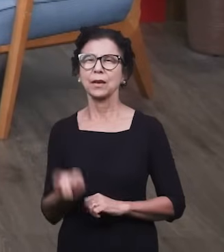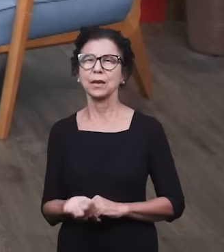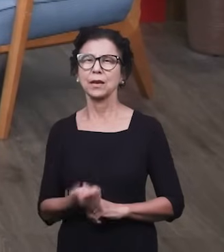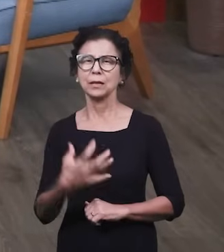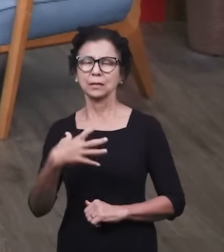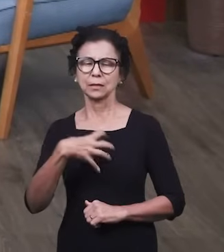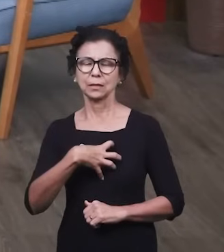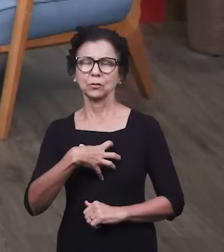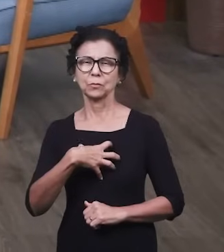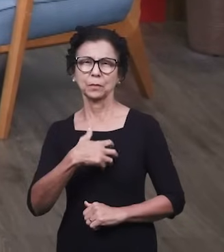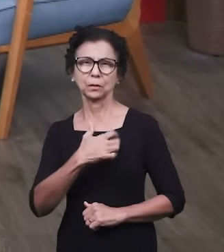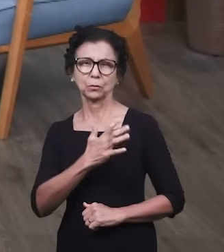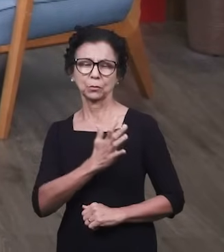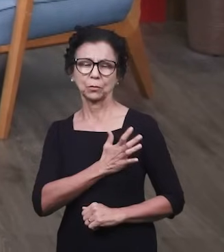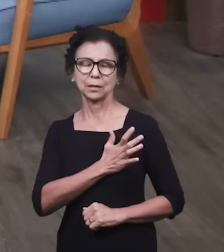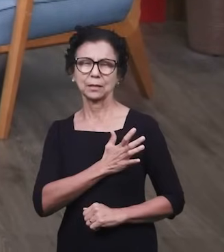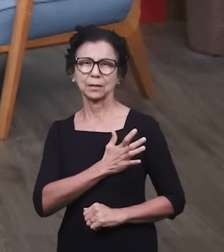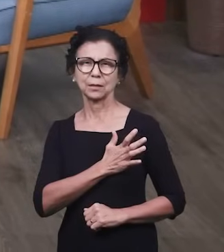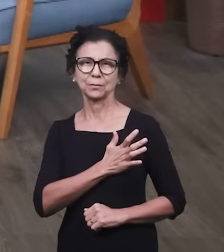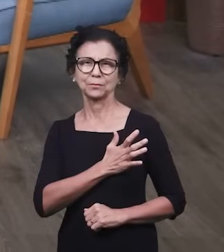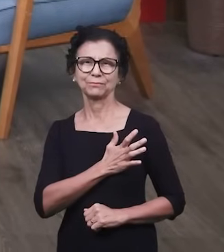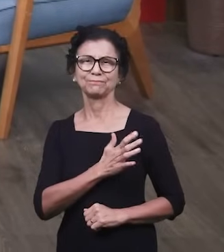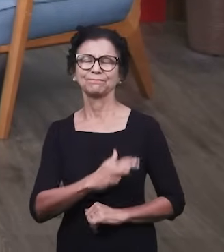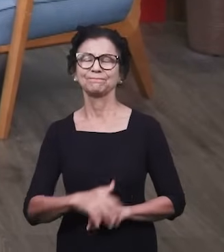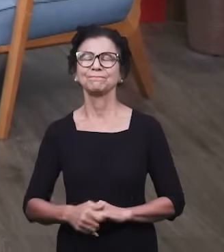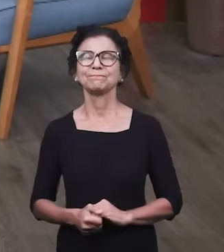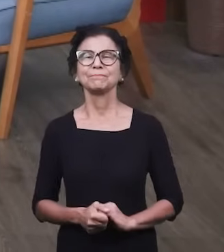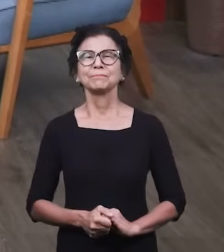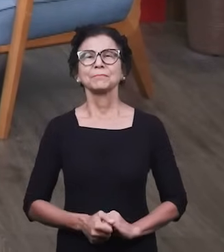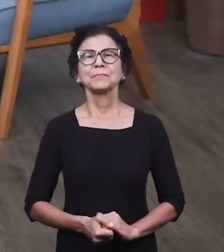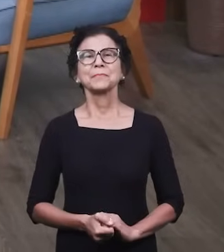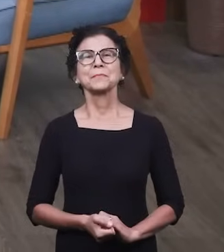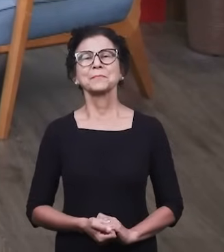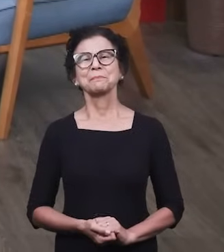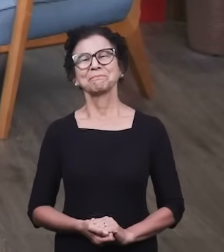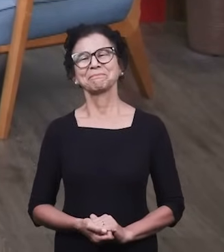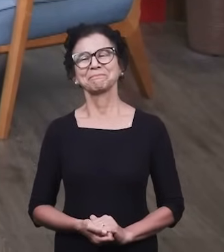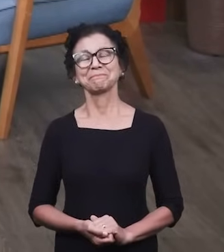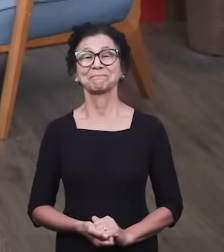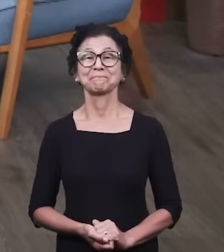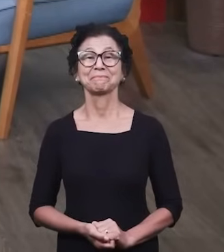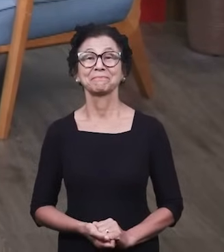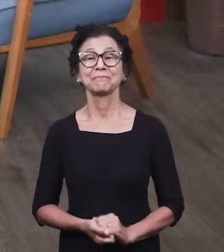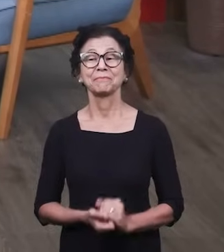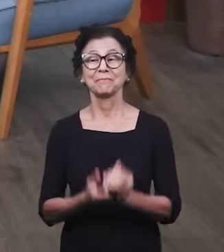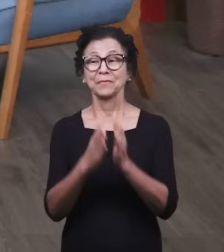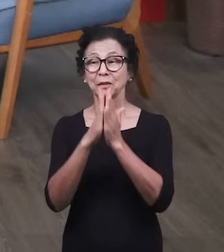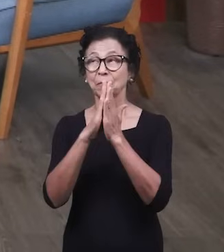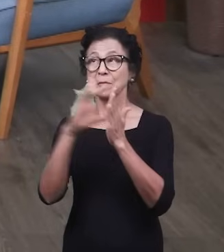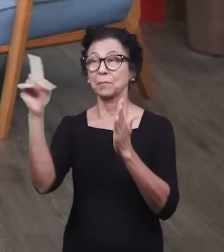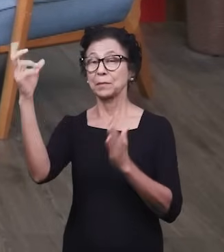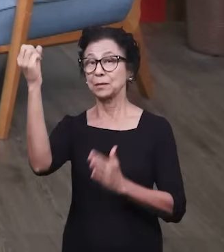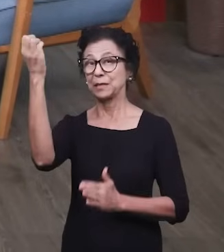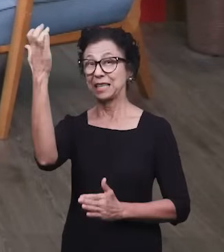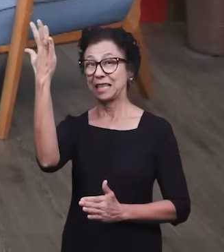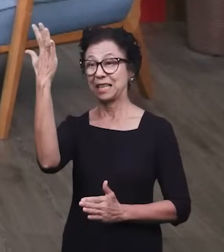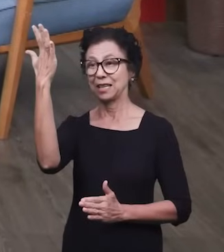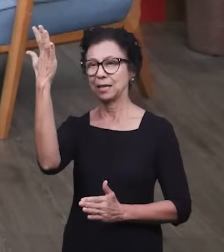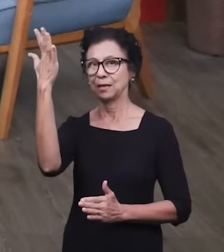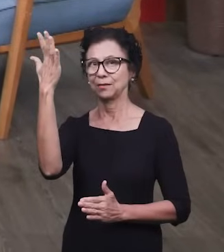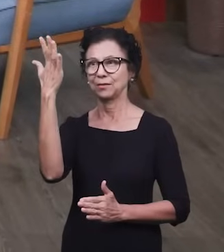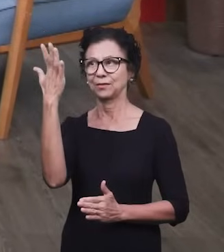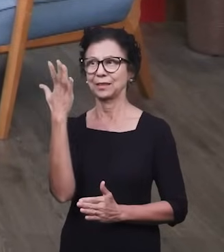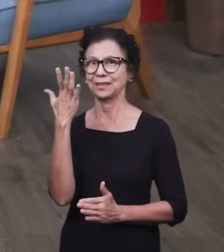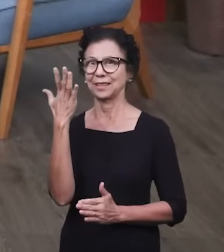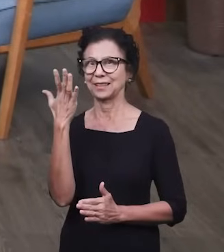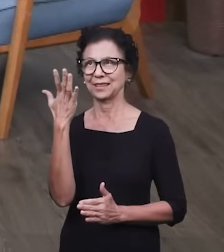por isso. Agora, Imagina a agudez da palavra revelada, né? Capaz de ir até a